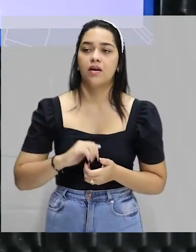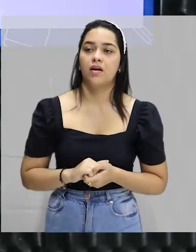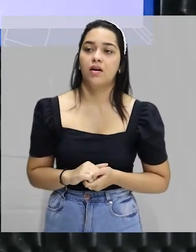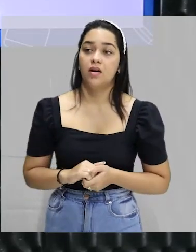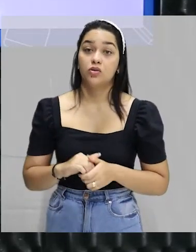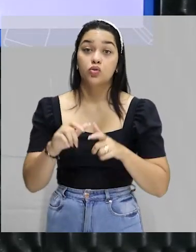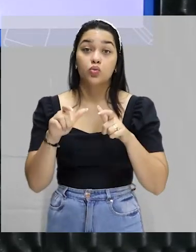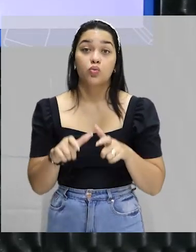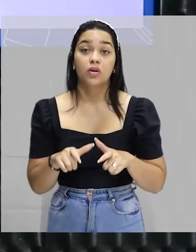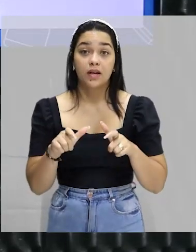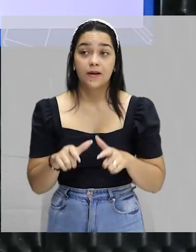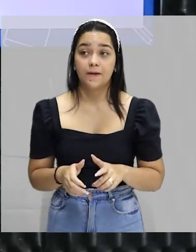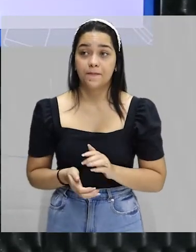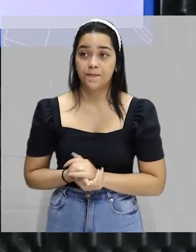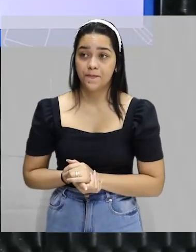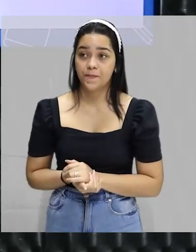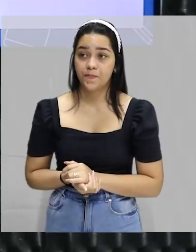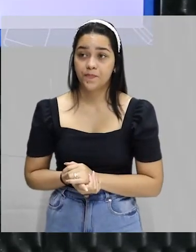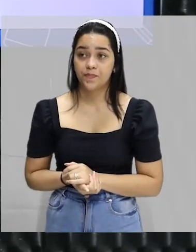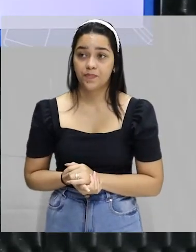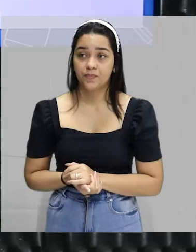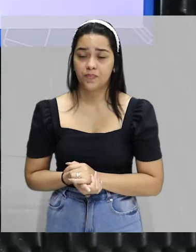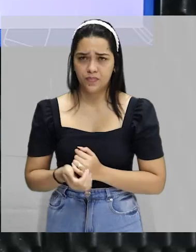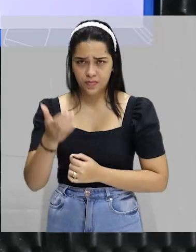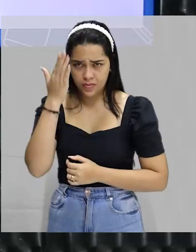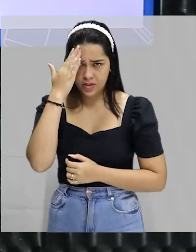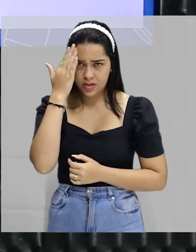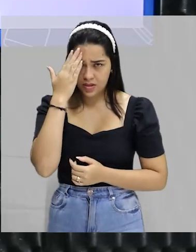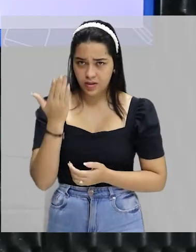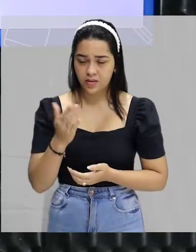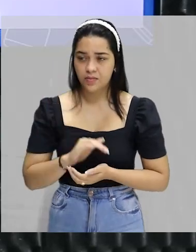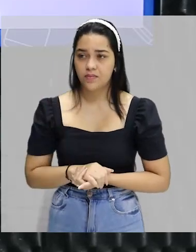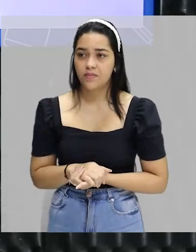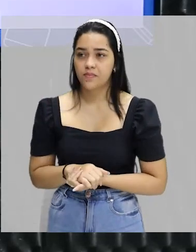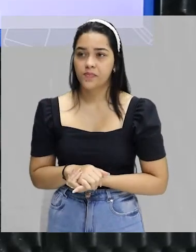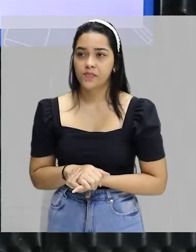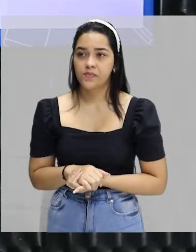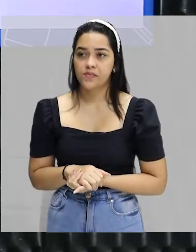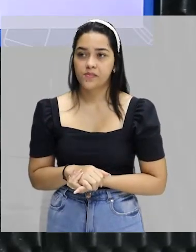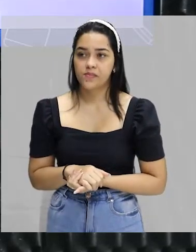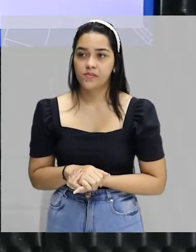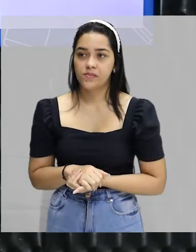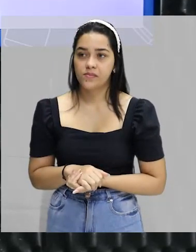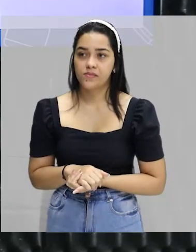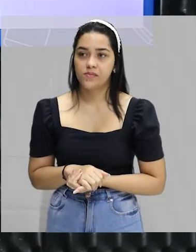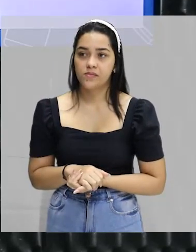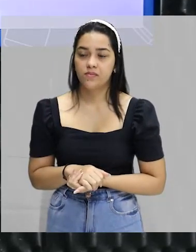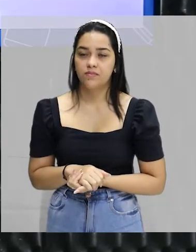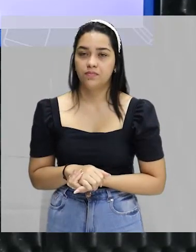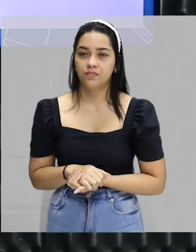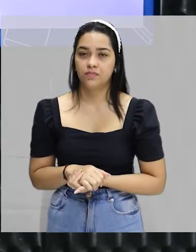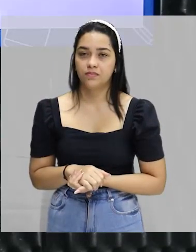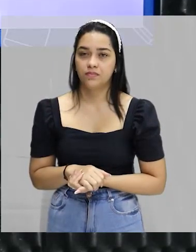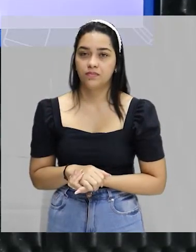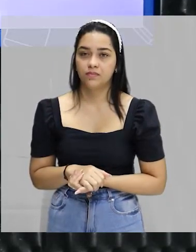de lugar. Entenderam? Adjunto adverbial de lugar.